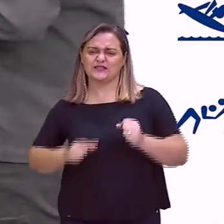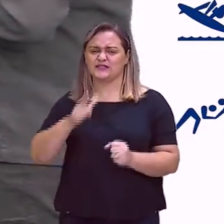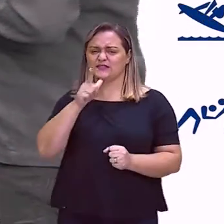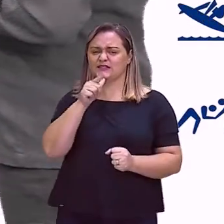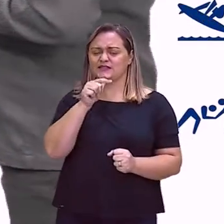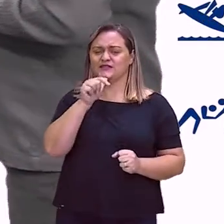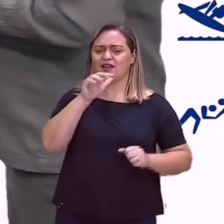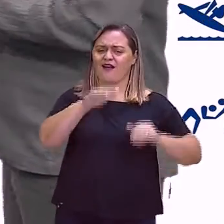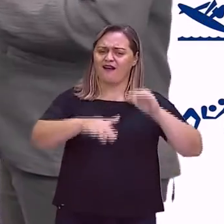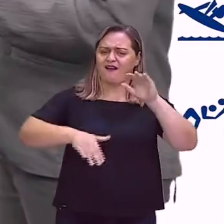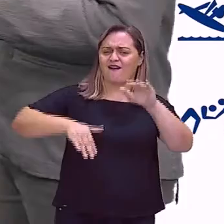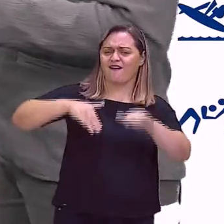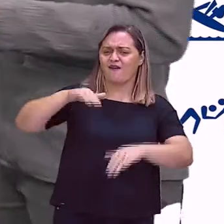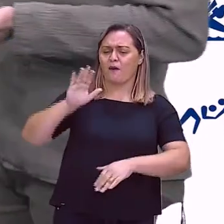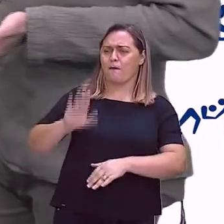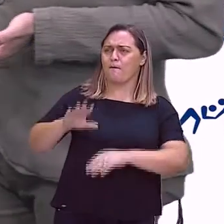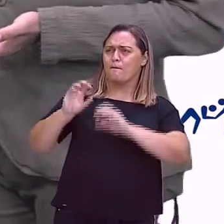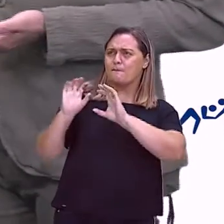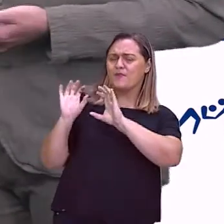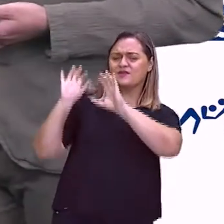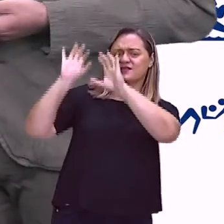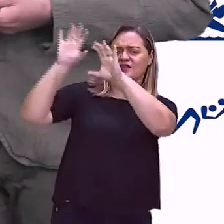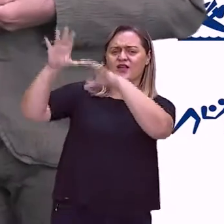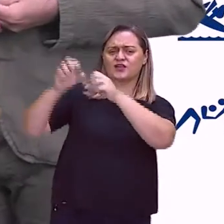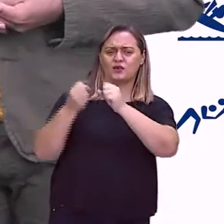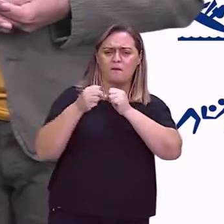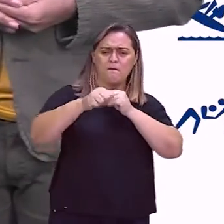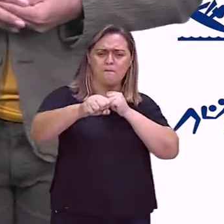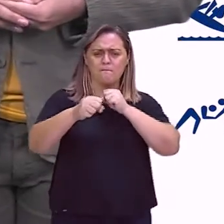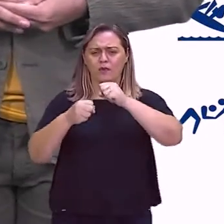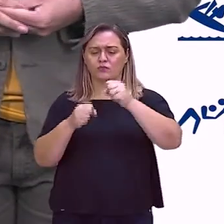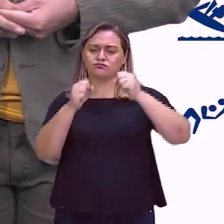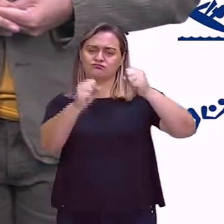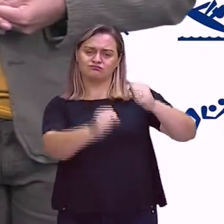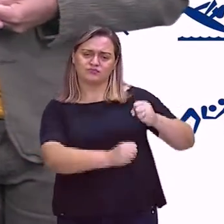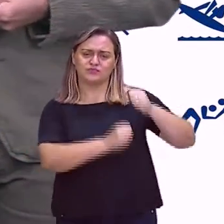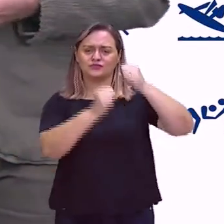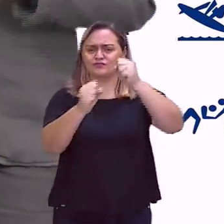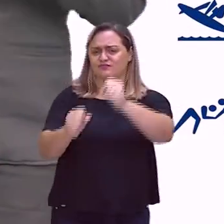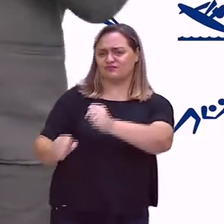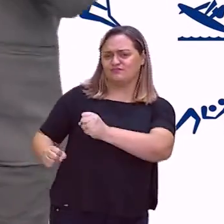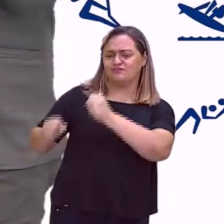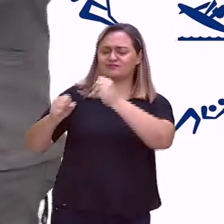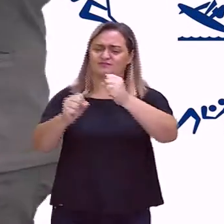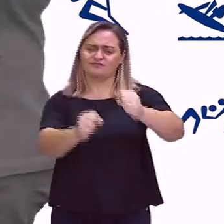aquáticos, basquete, beisebol, boxe, canoagem, dentre outros.